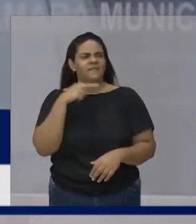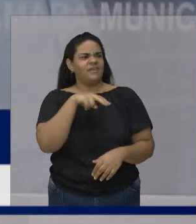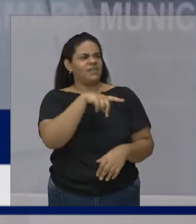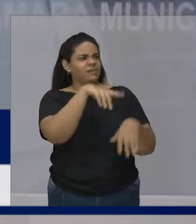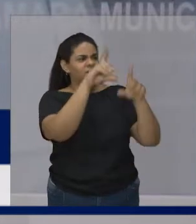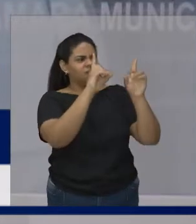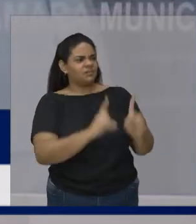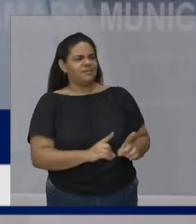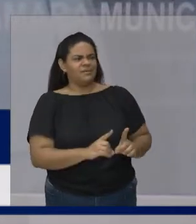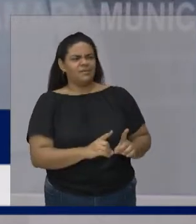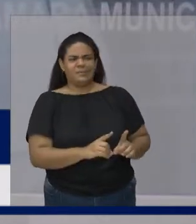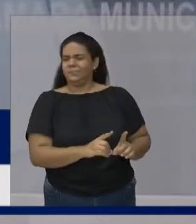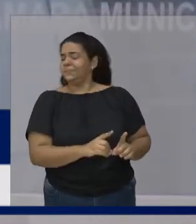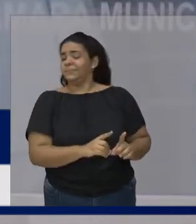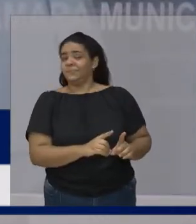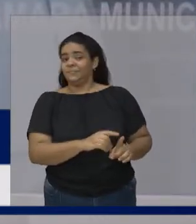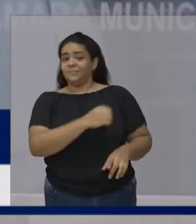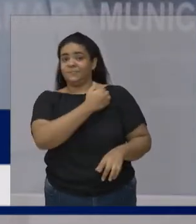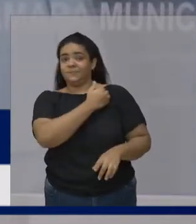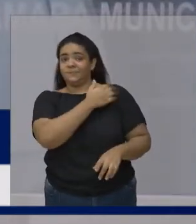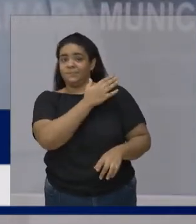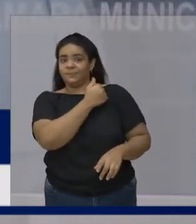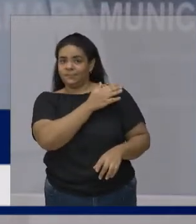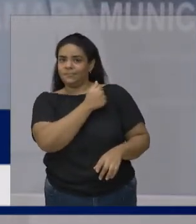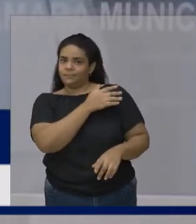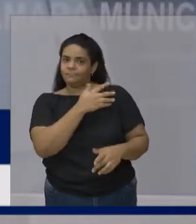Por isso que eu falei aqui Que não é uma deficiência Que nos define